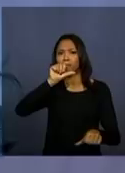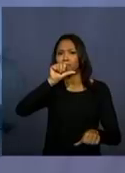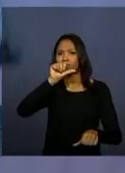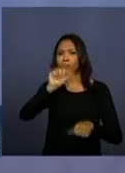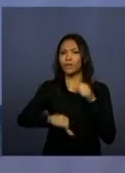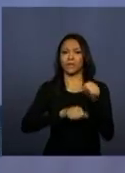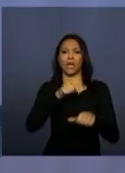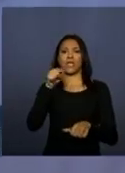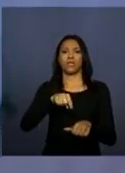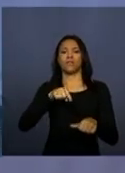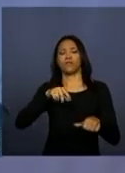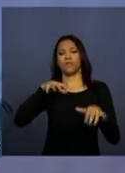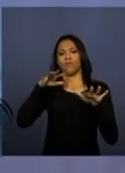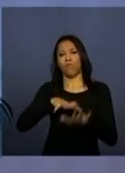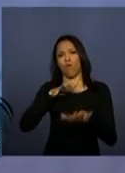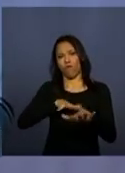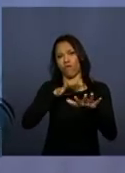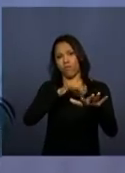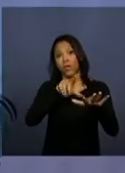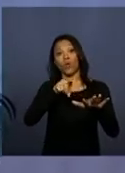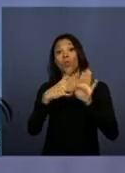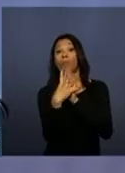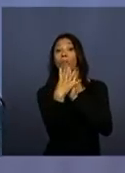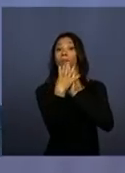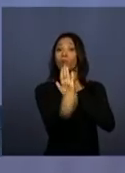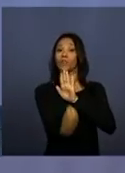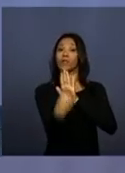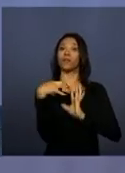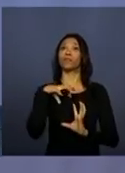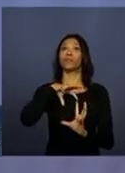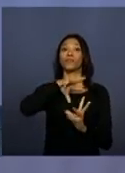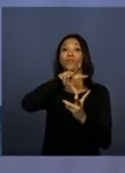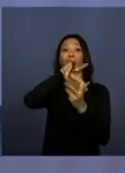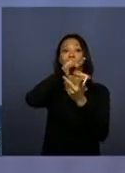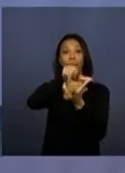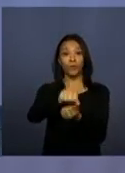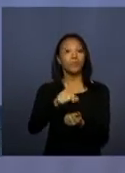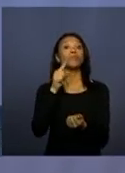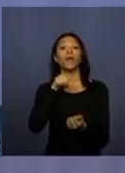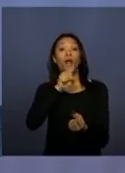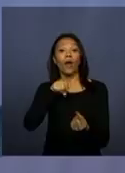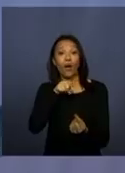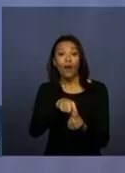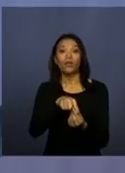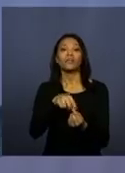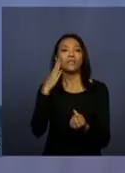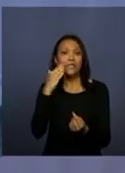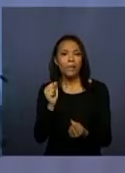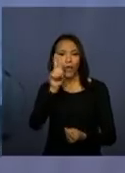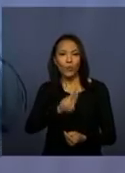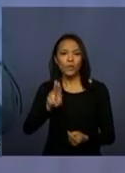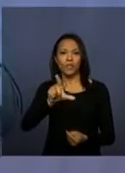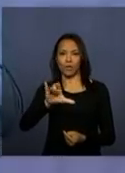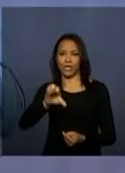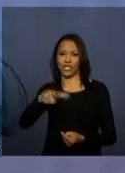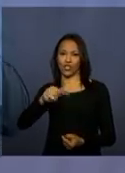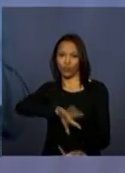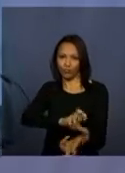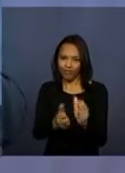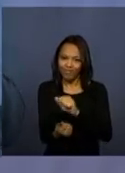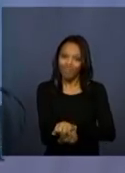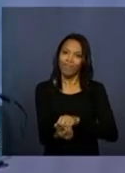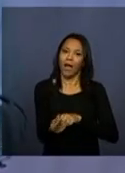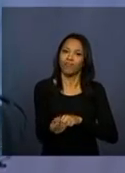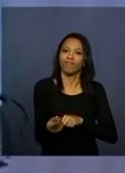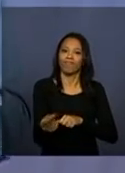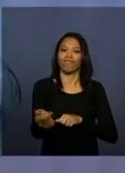movimento também num padrão para o resto do mundo em matéria de sustentabilidade. Eu tenho muito orgulho